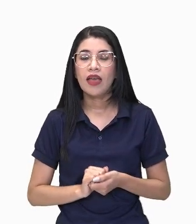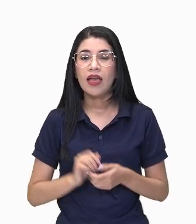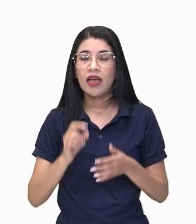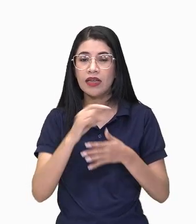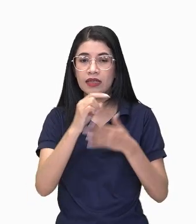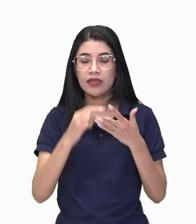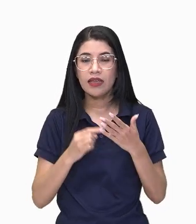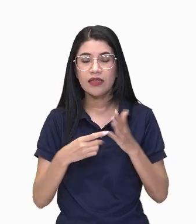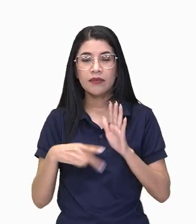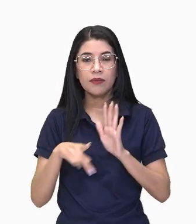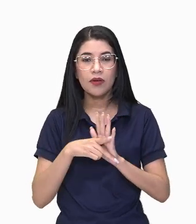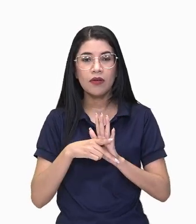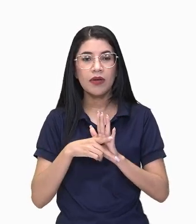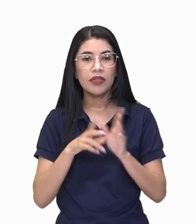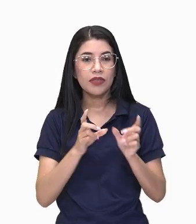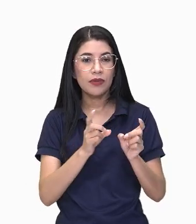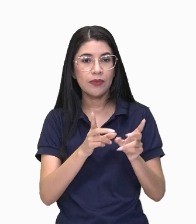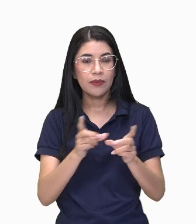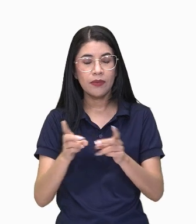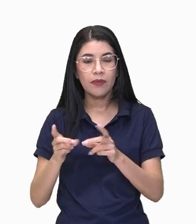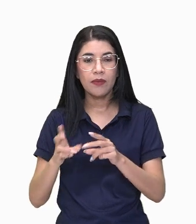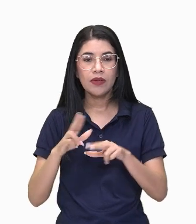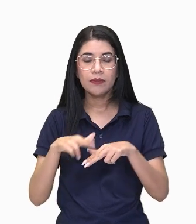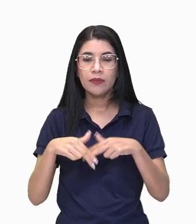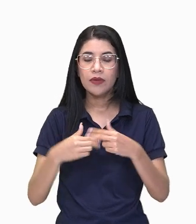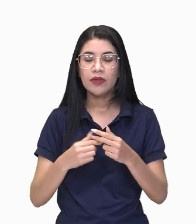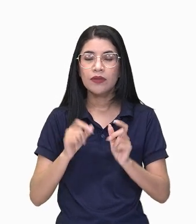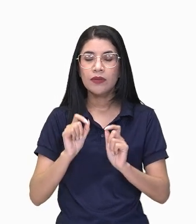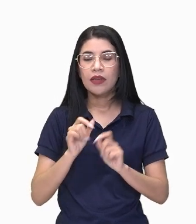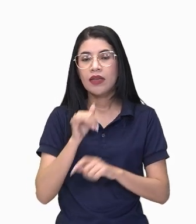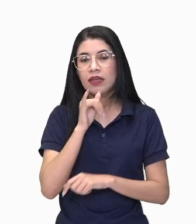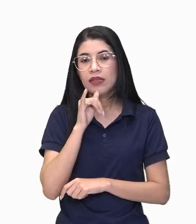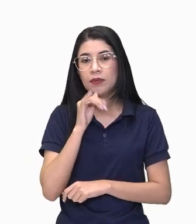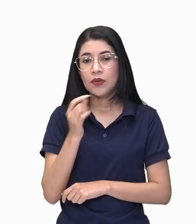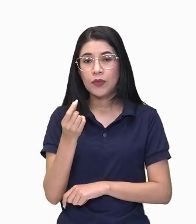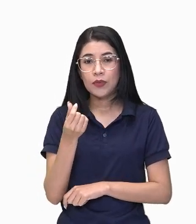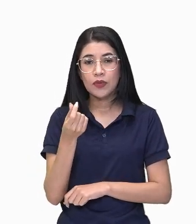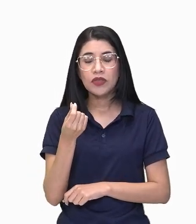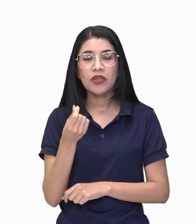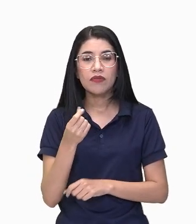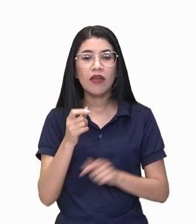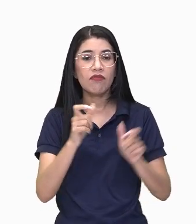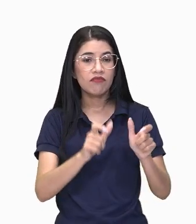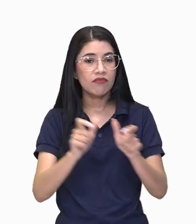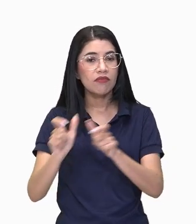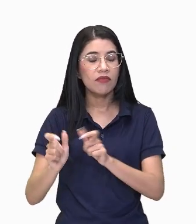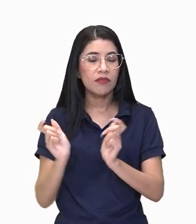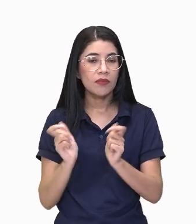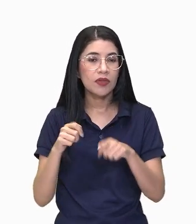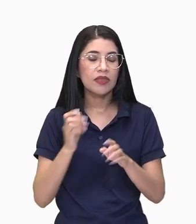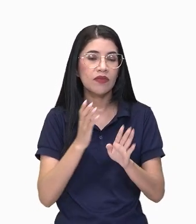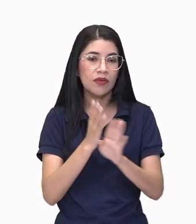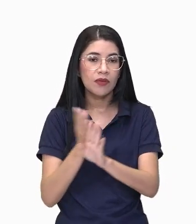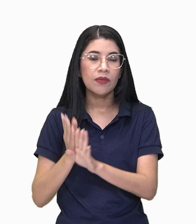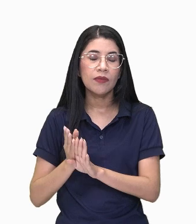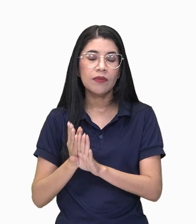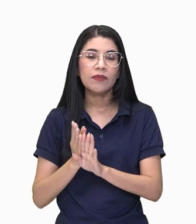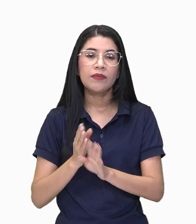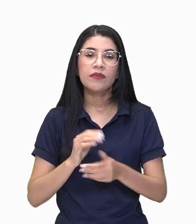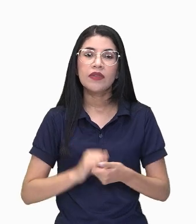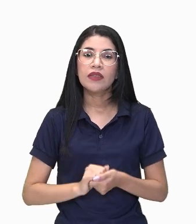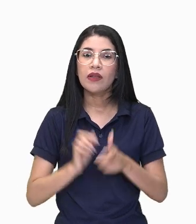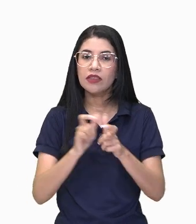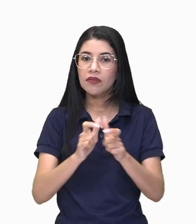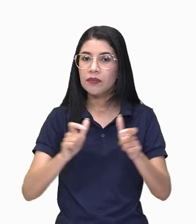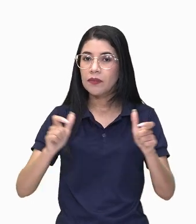tá certo? Então, por isso, o dinheiro, vamos dizer assim, tá ali naquelas cidades. Elas estão ganhando dinheiro. Elas estão, então,